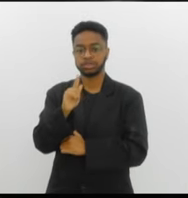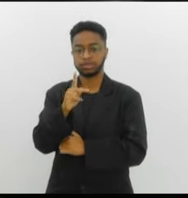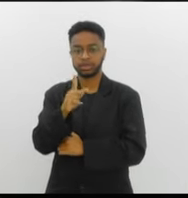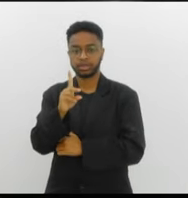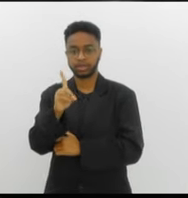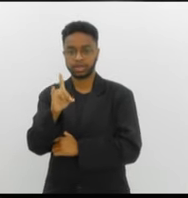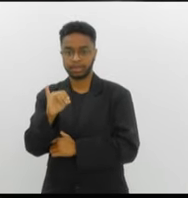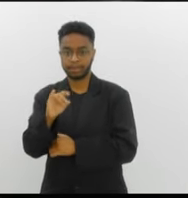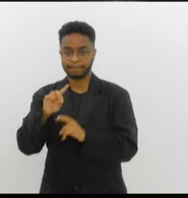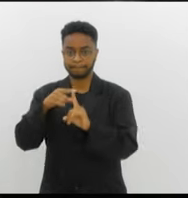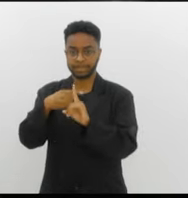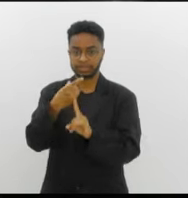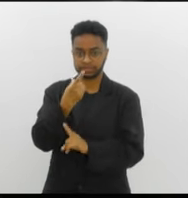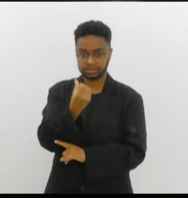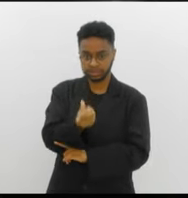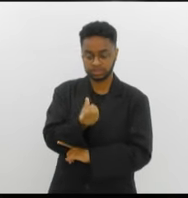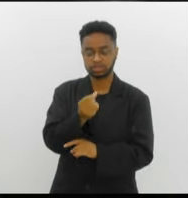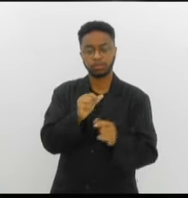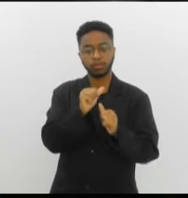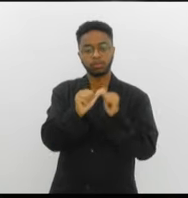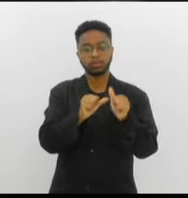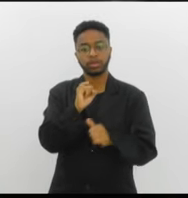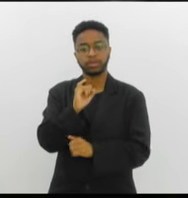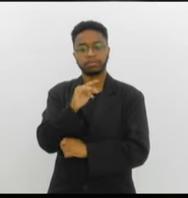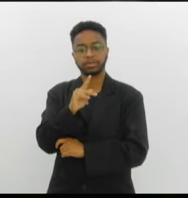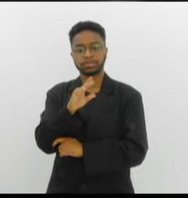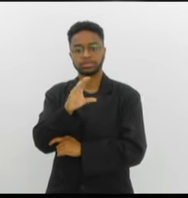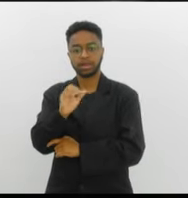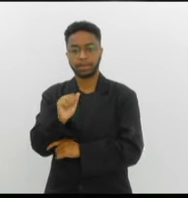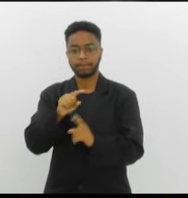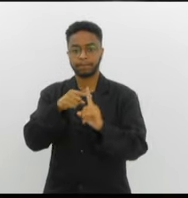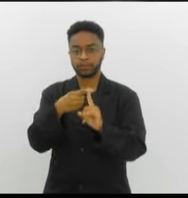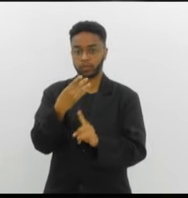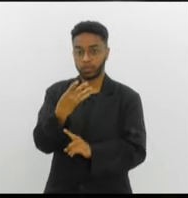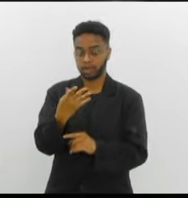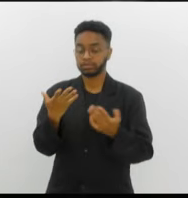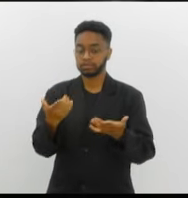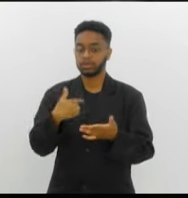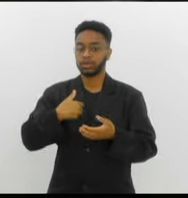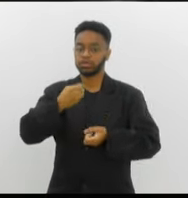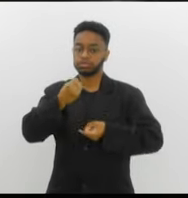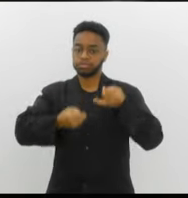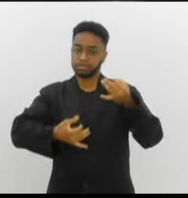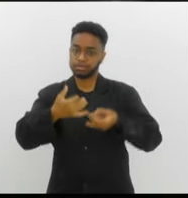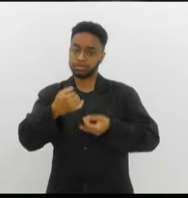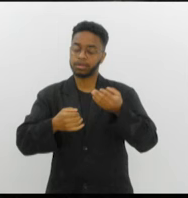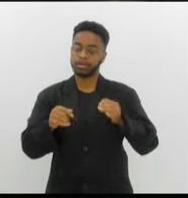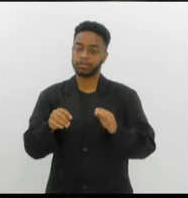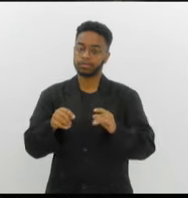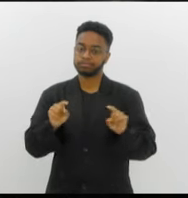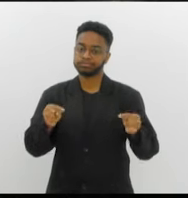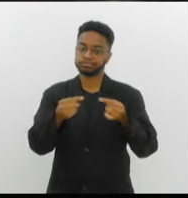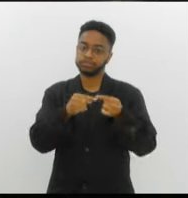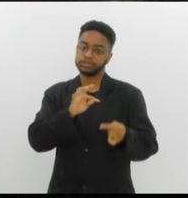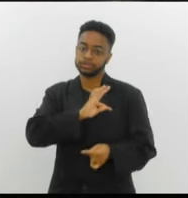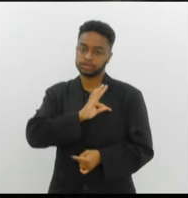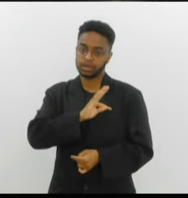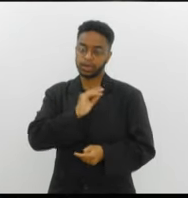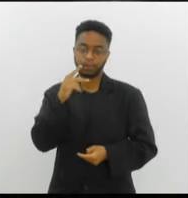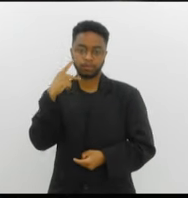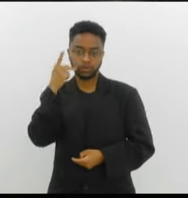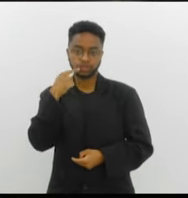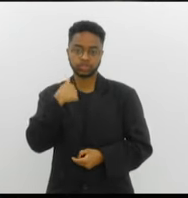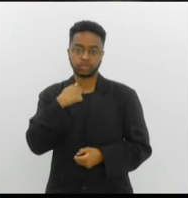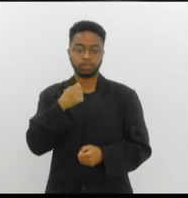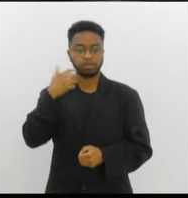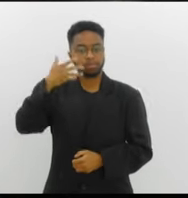IPCA mais 4. Então, foi toda essa sustentação técnica política que fiz lá na Câmara